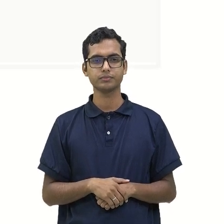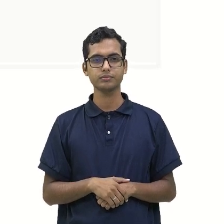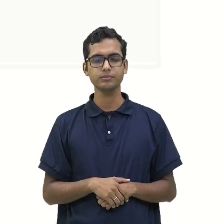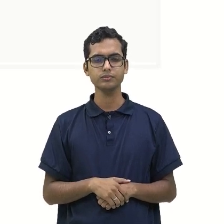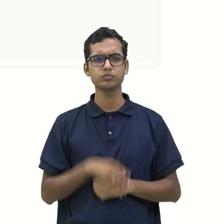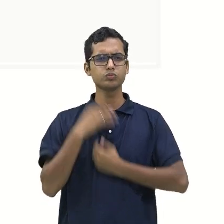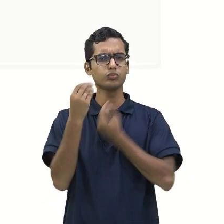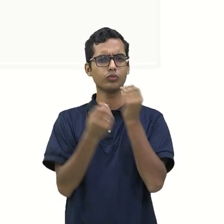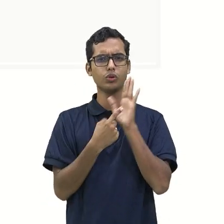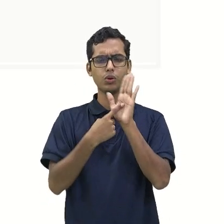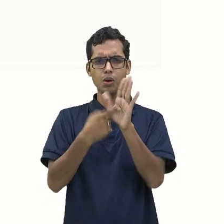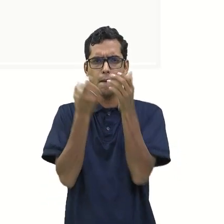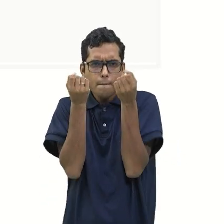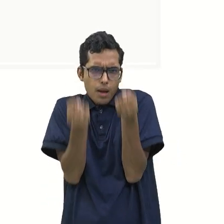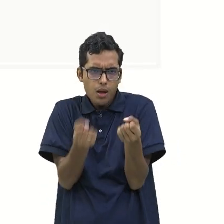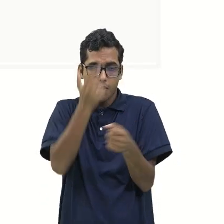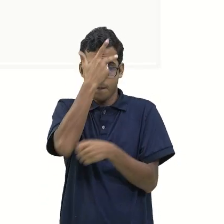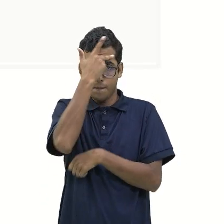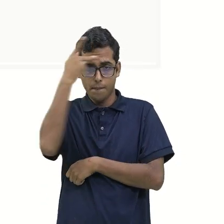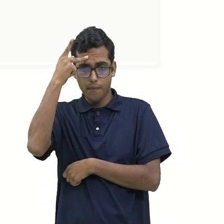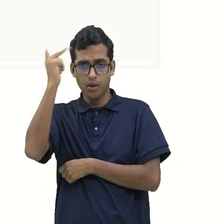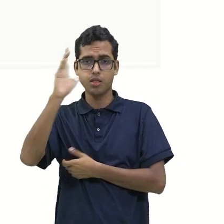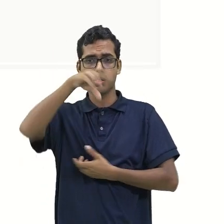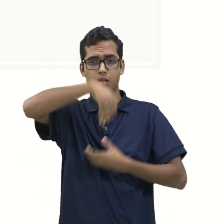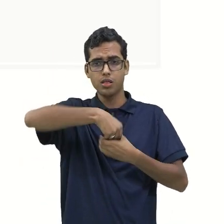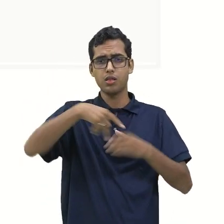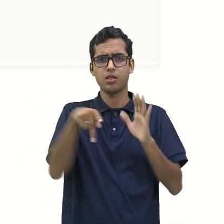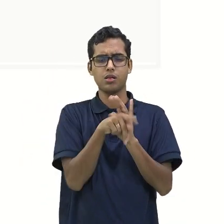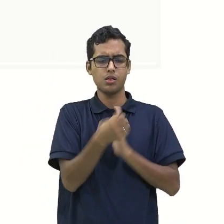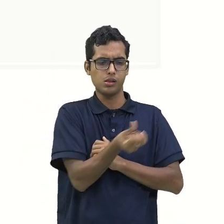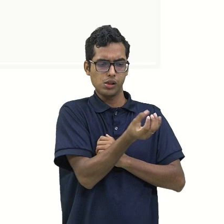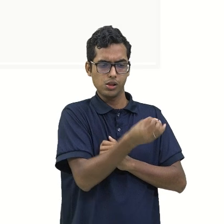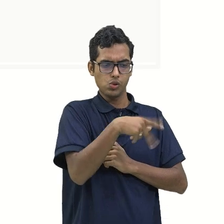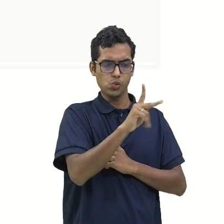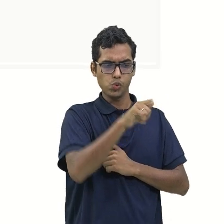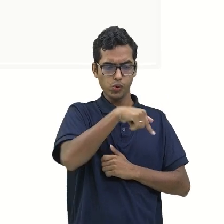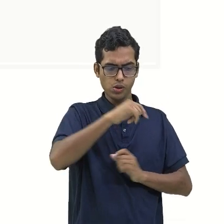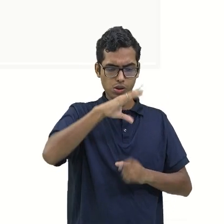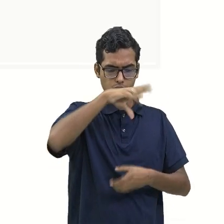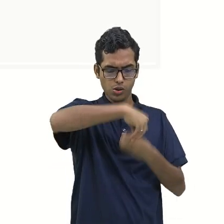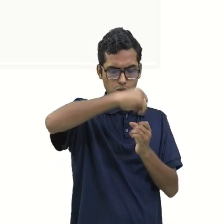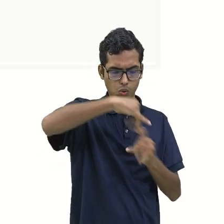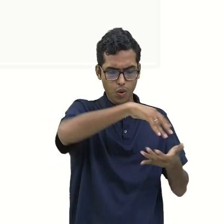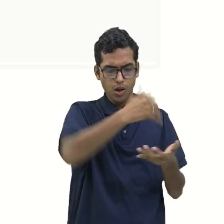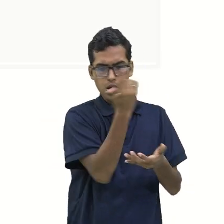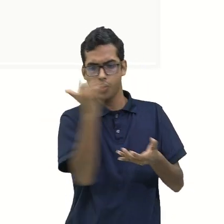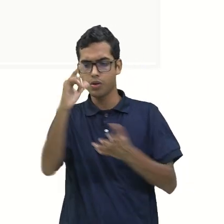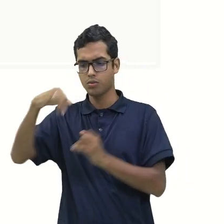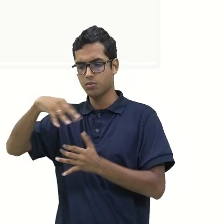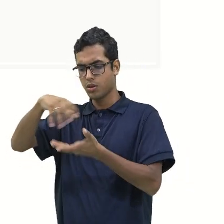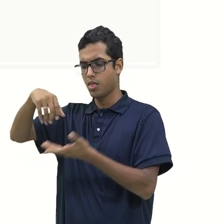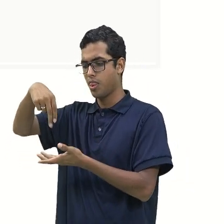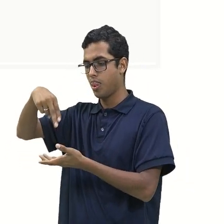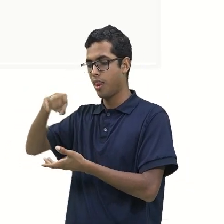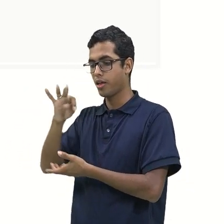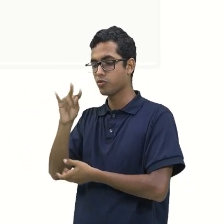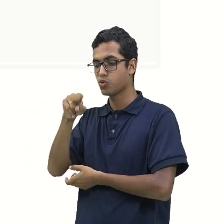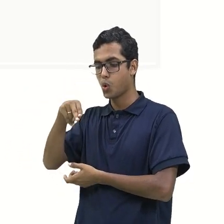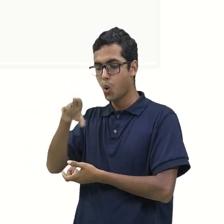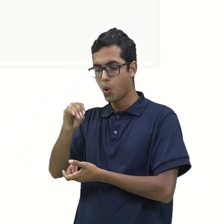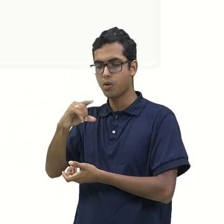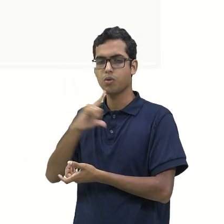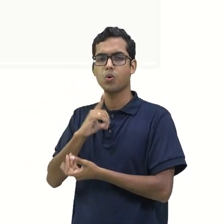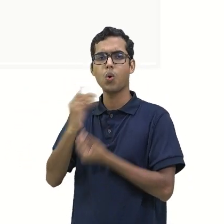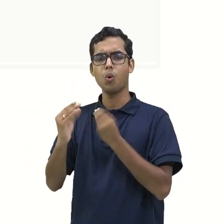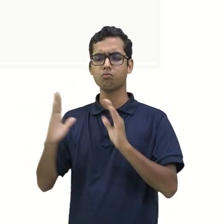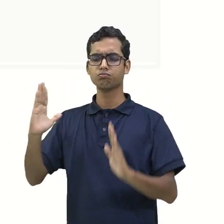dessa forma, o peso de uma pessoa que na Terra pesa 60, em Netuno está no intervalo.